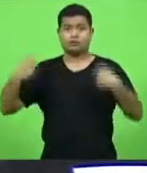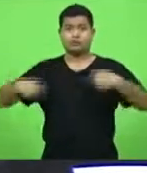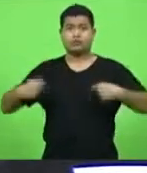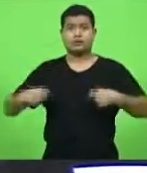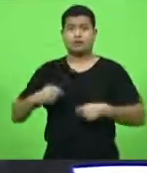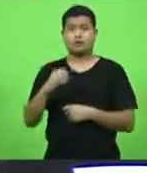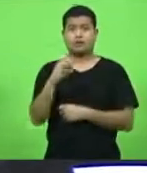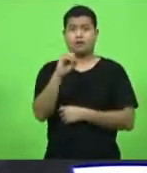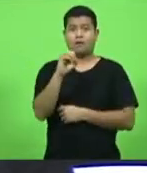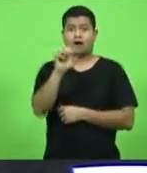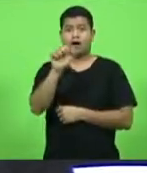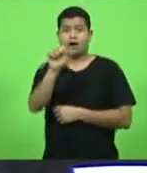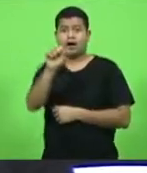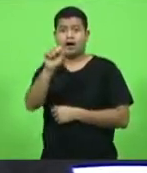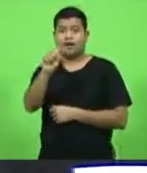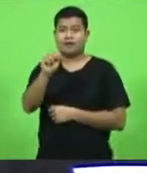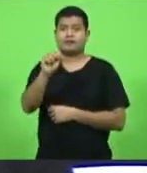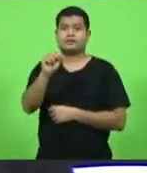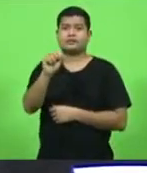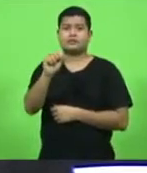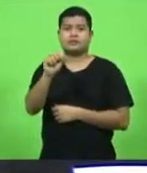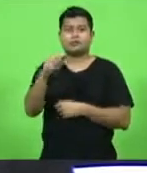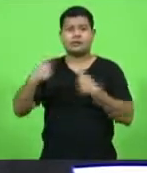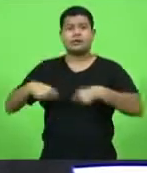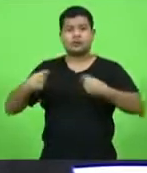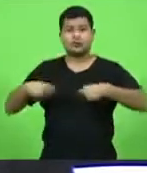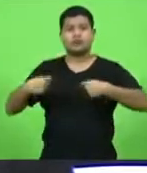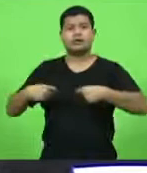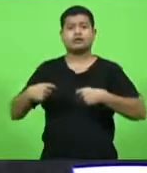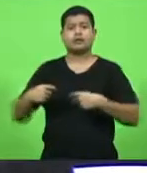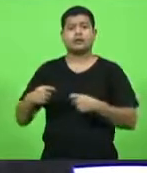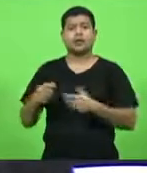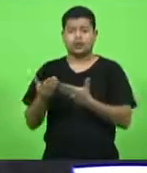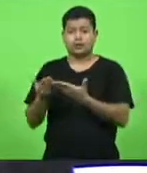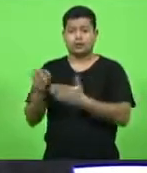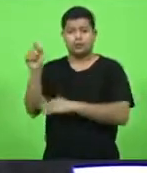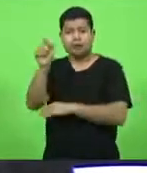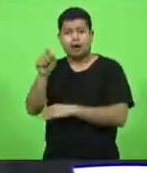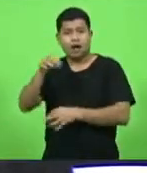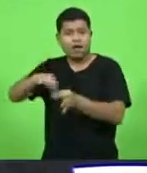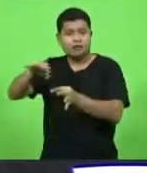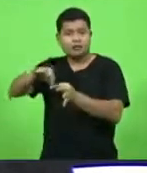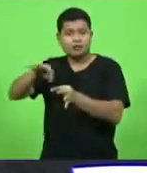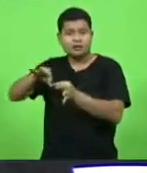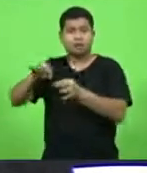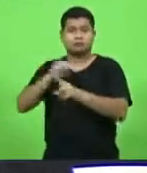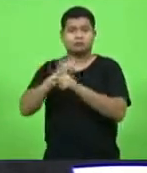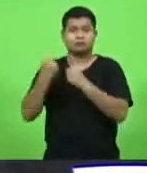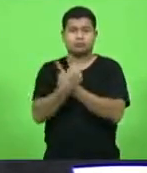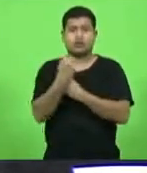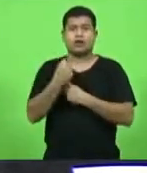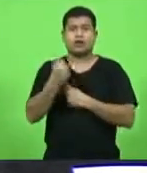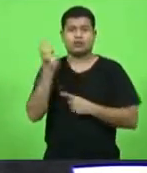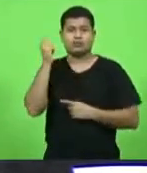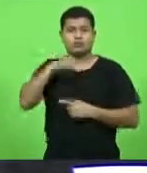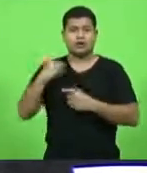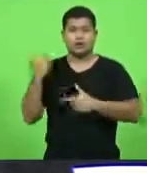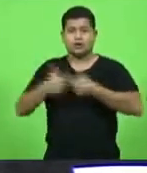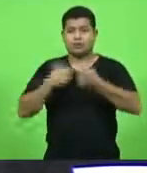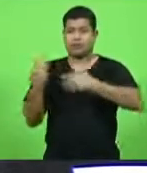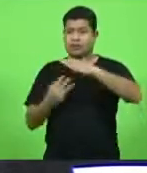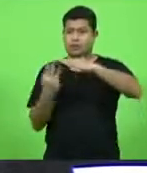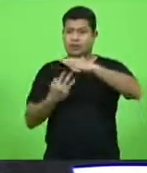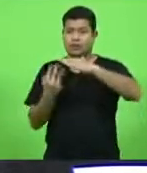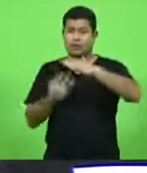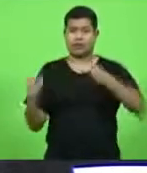ser uma Oeste uma organização social para poder atuar como terceirizada e fazendo esse tipo de gestão